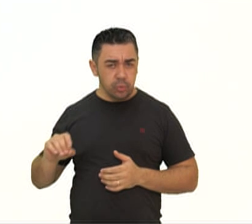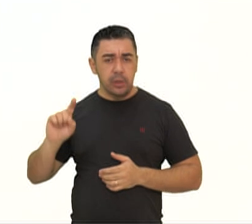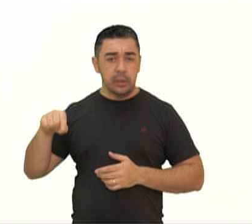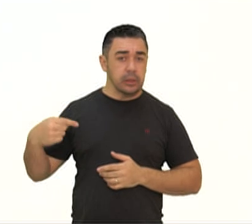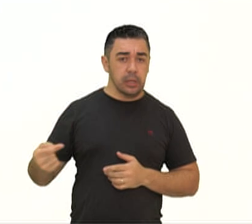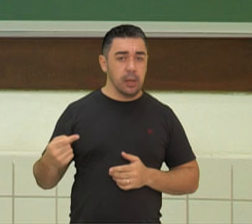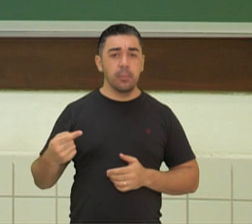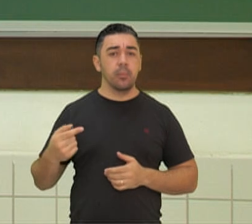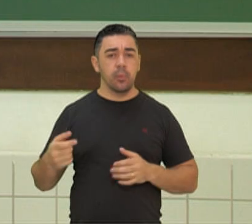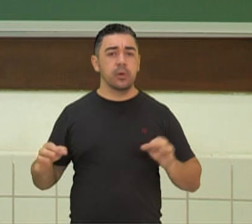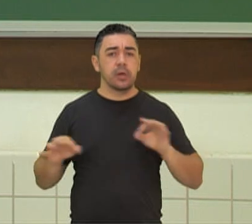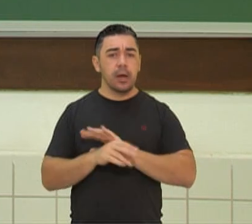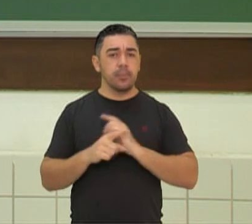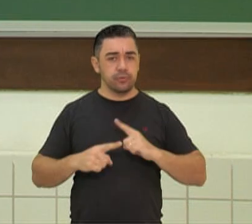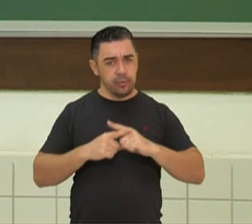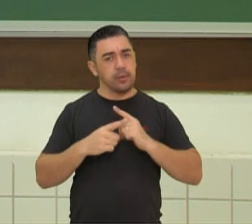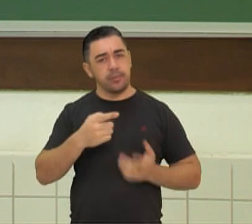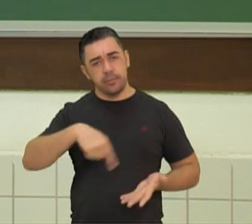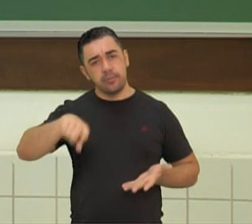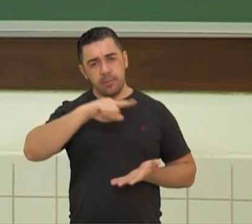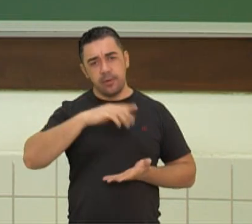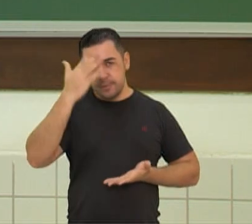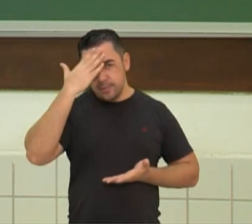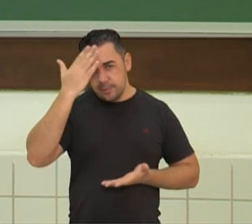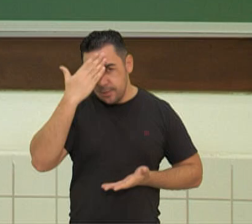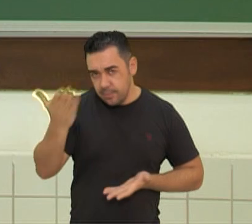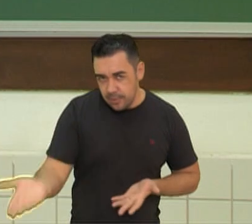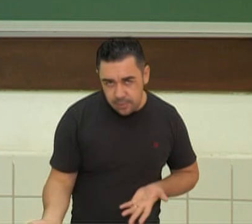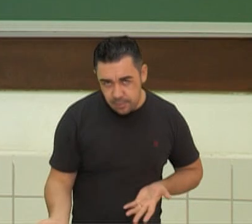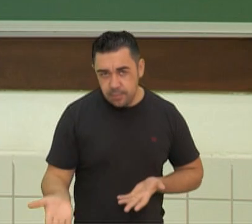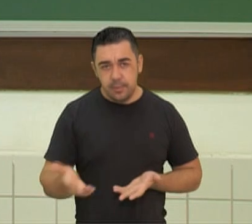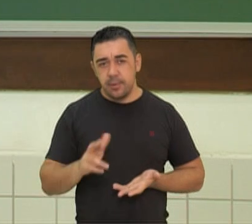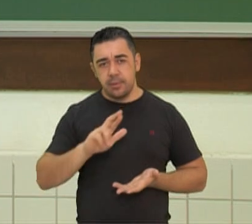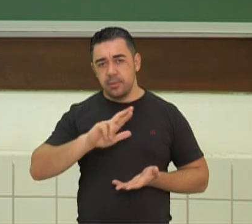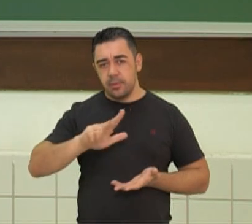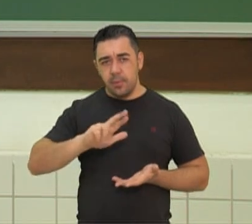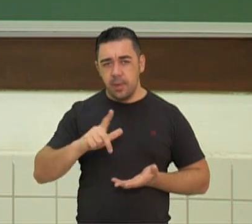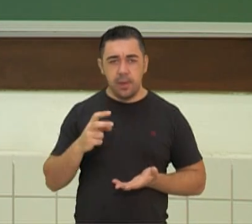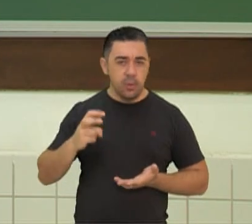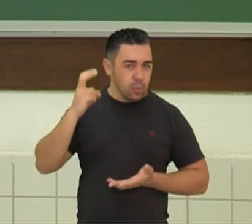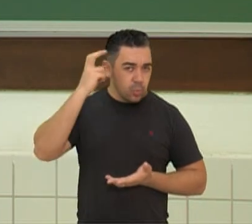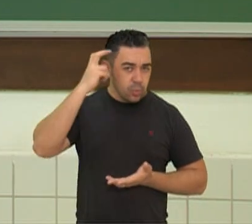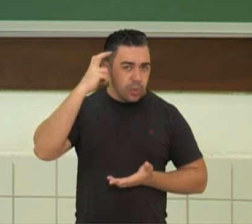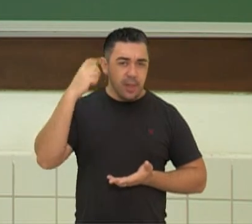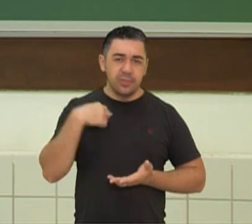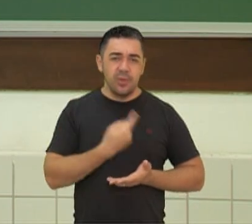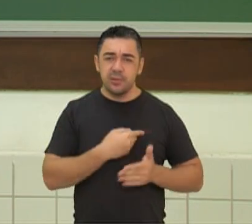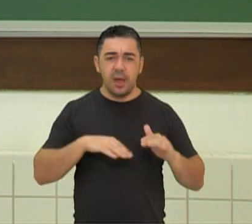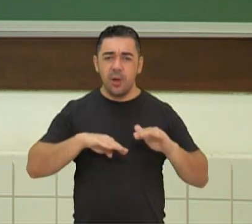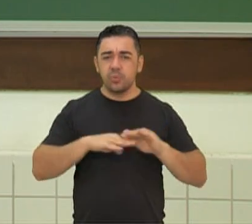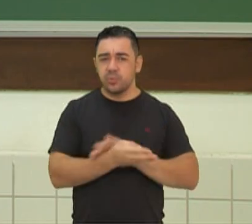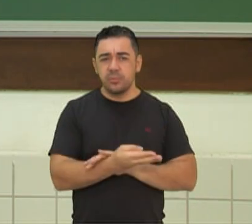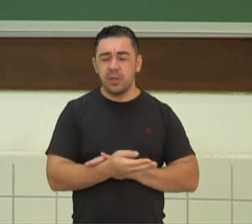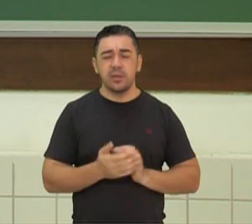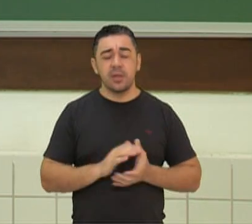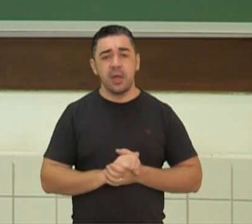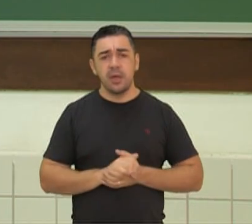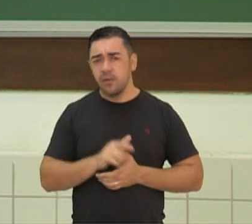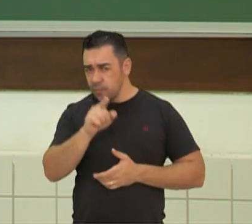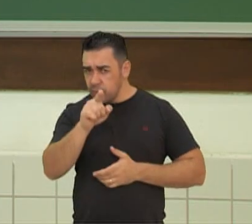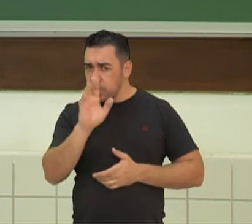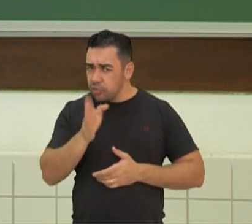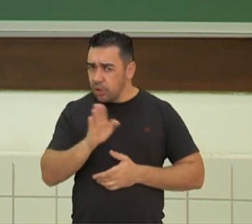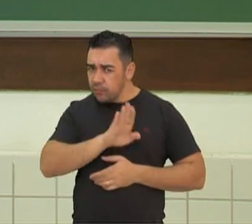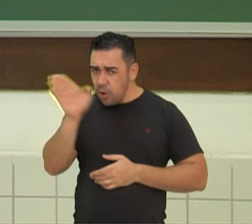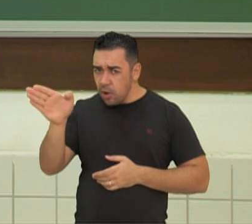após os jogos. Nós todos sabemos, que não é a nossa cultura, não é o nosso hábito, Nós vamos... A propósito, vocês já foram